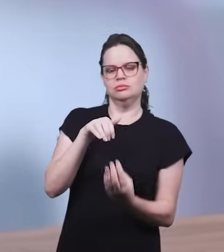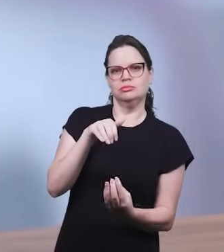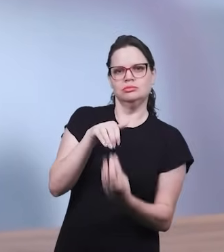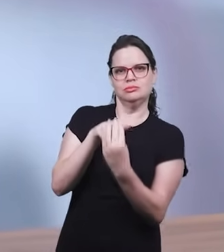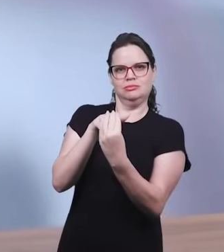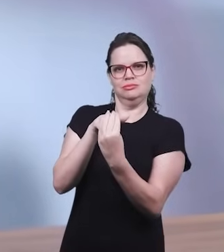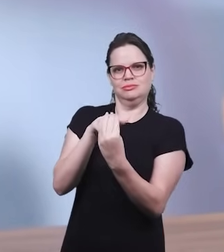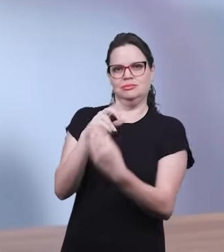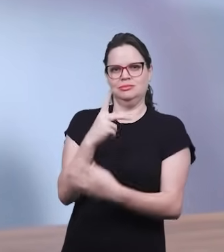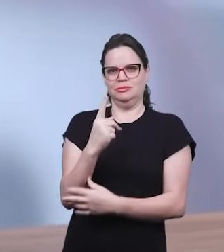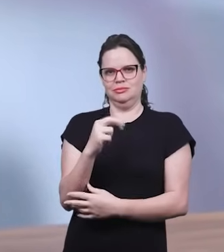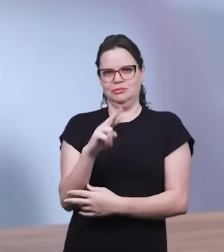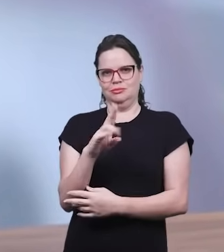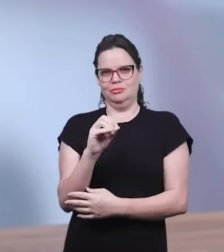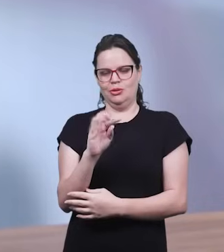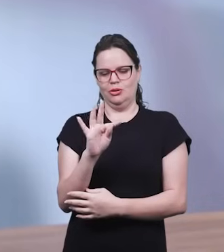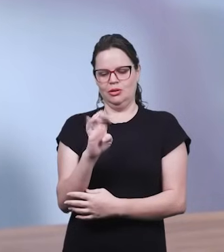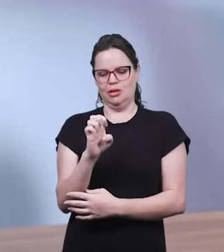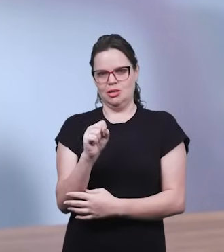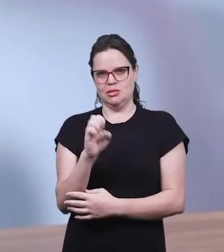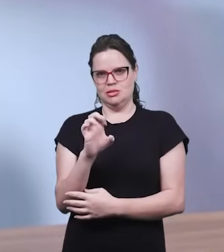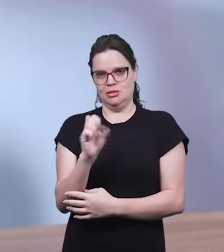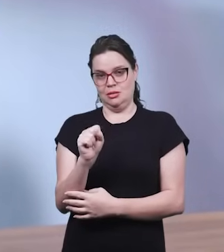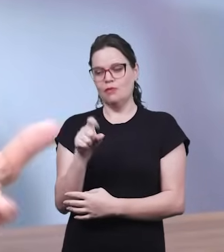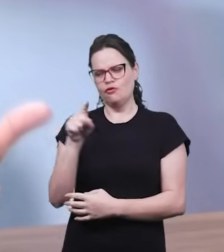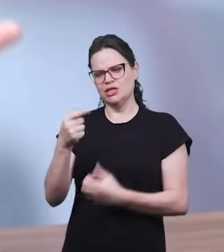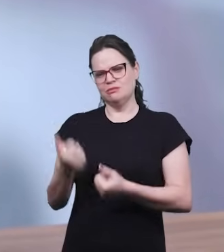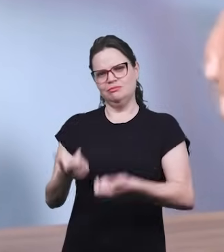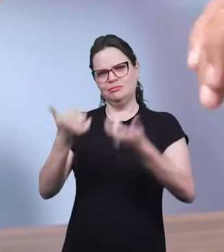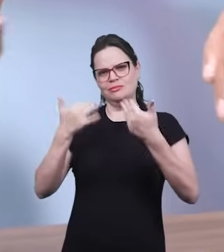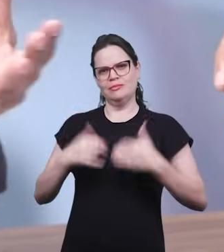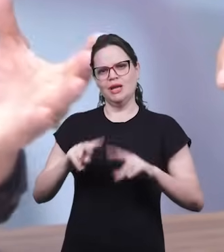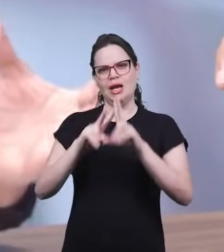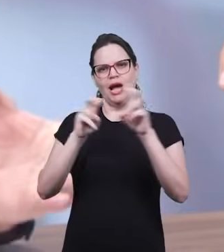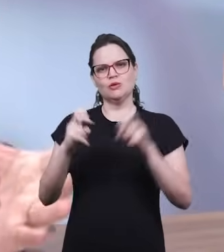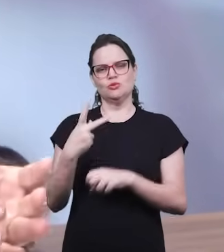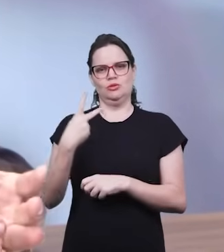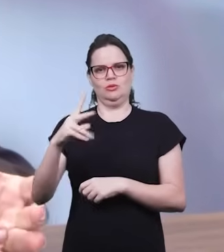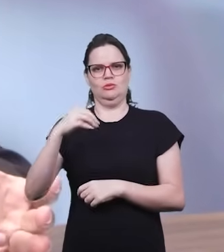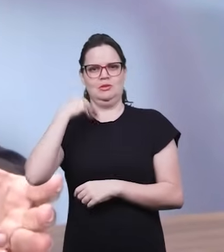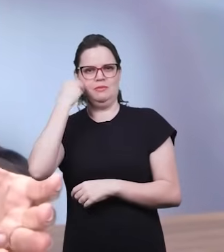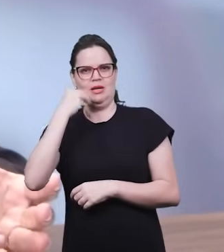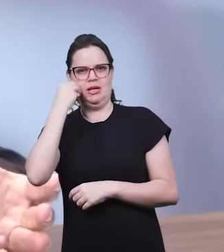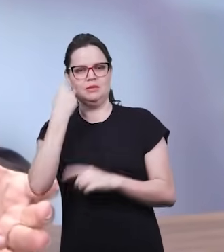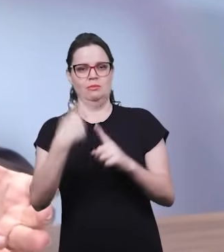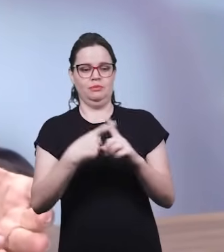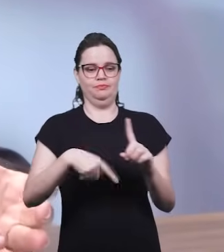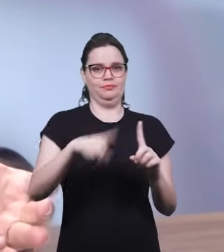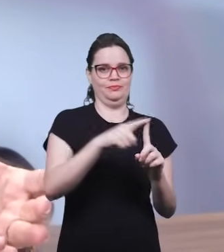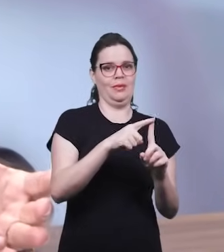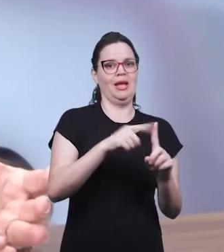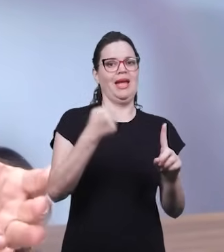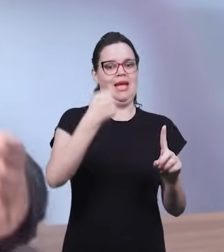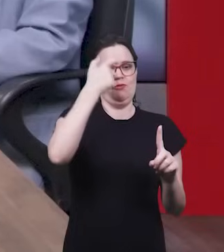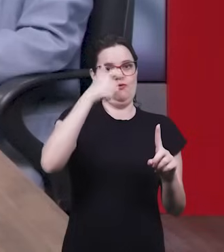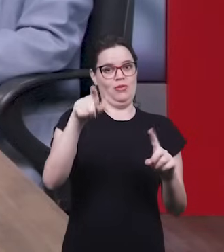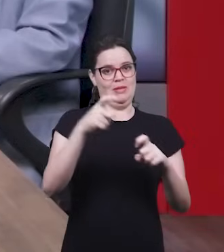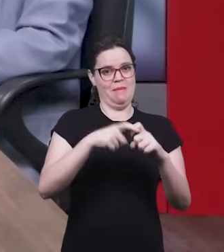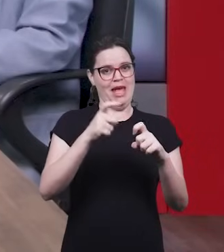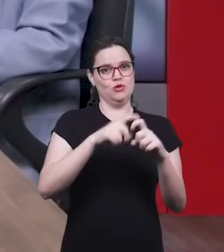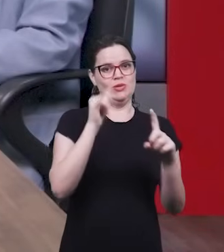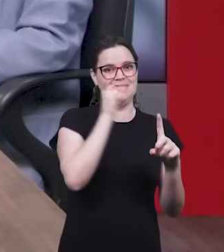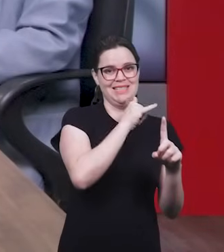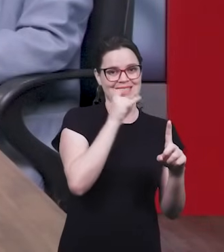nós dessa parte da sua vida profissional, que era conciliar a vida de odontólogo, né? Com